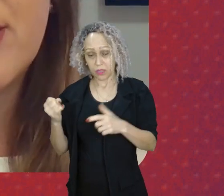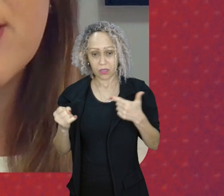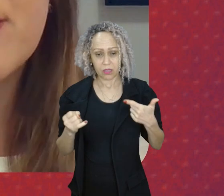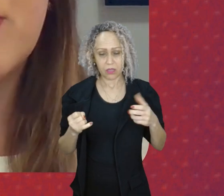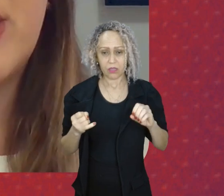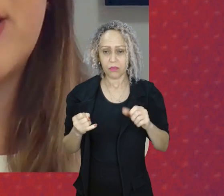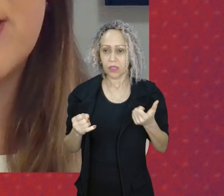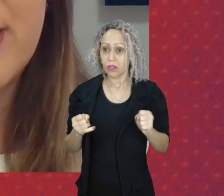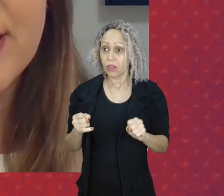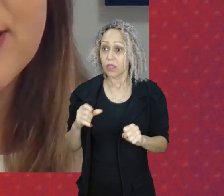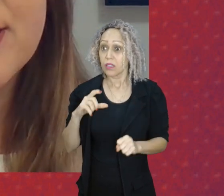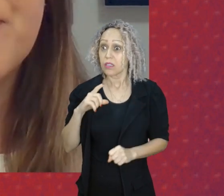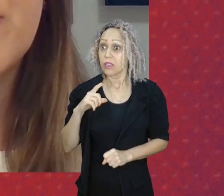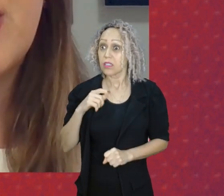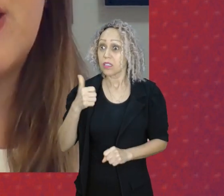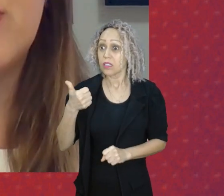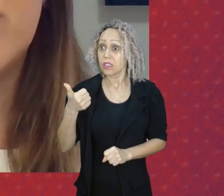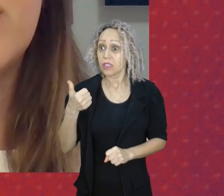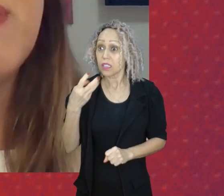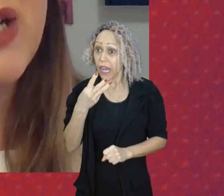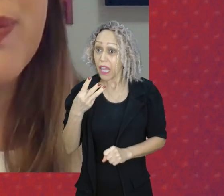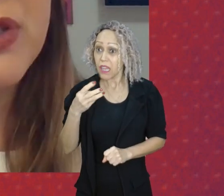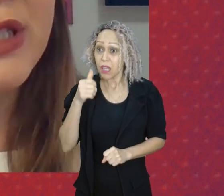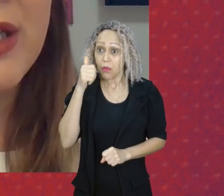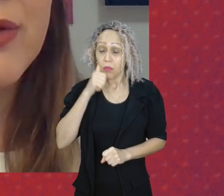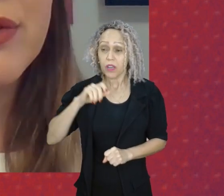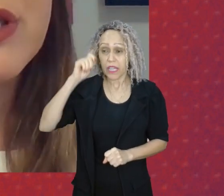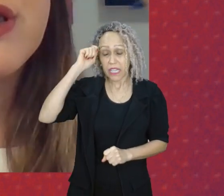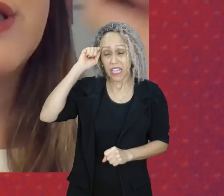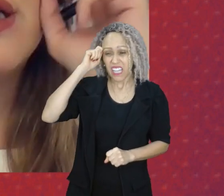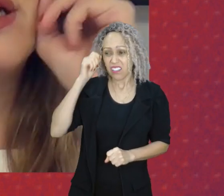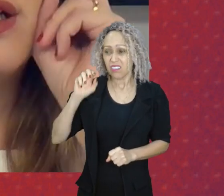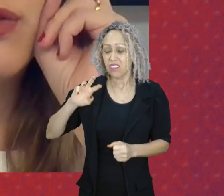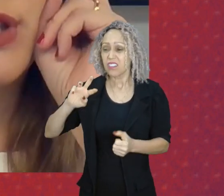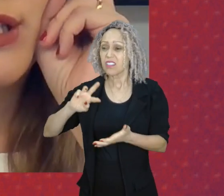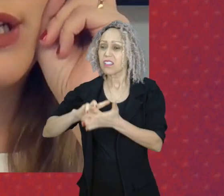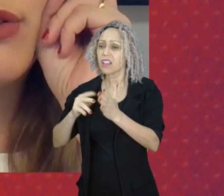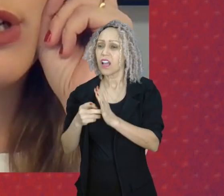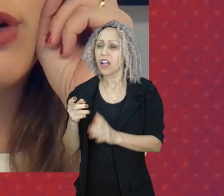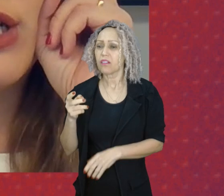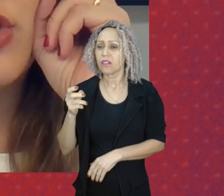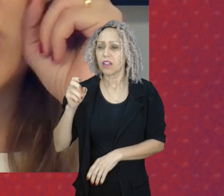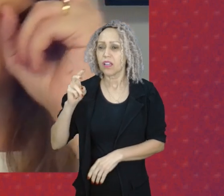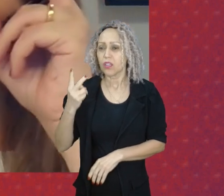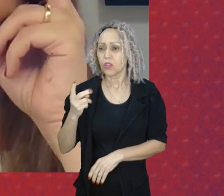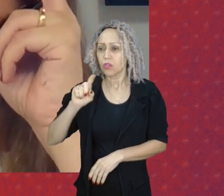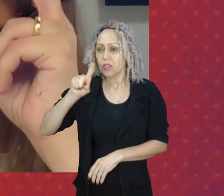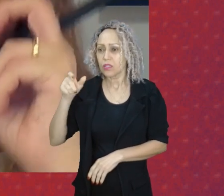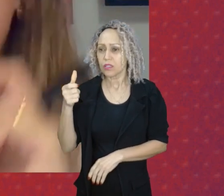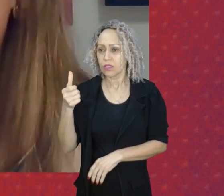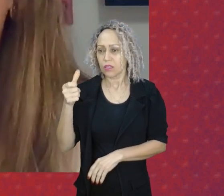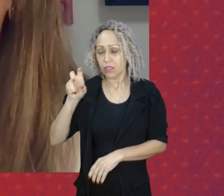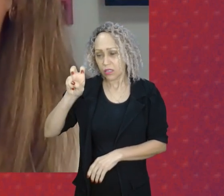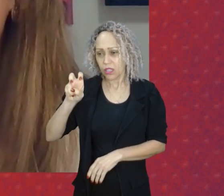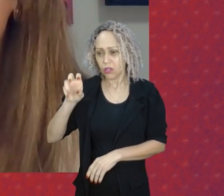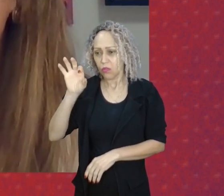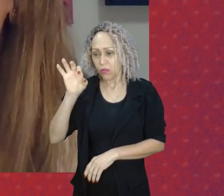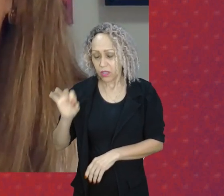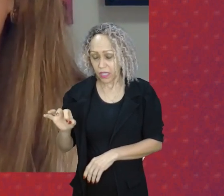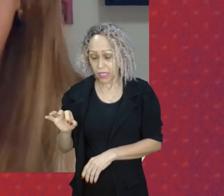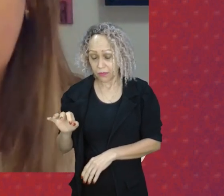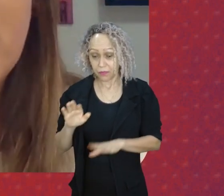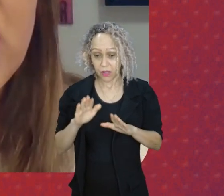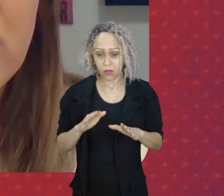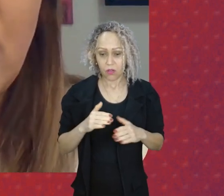só tinha 13 mulheres negras, era 2,5%, né, dos assentos, e agora a gente vai ter, a partir